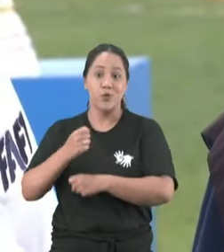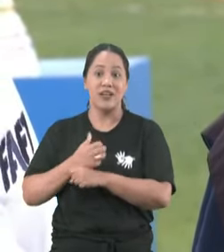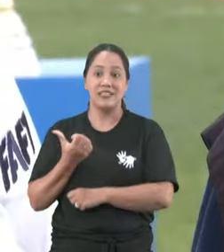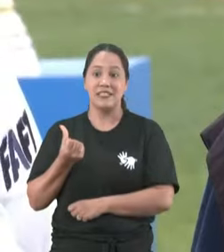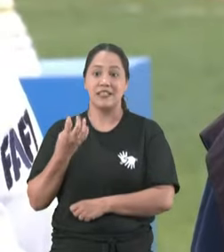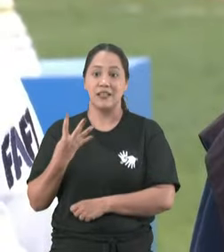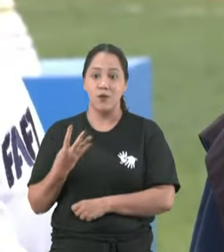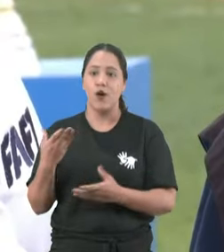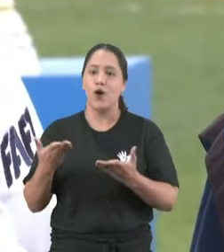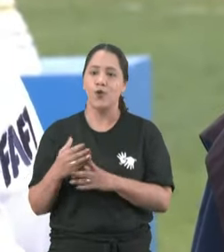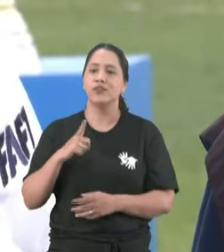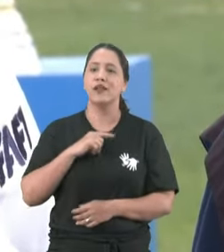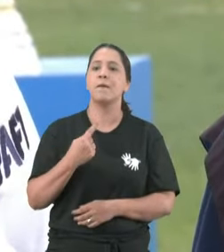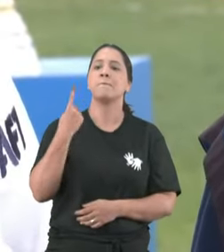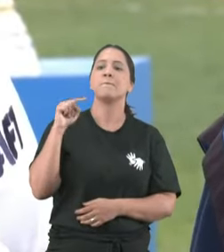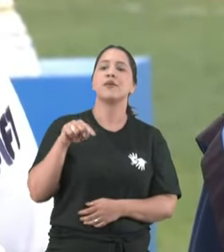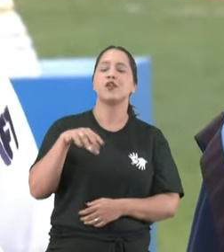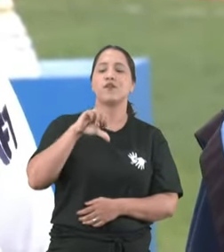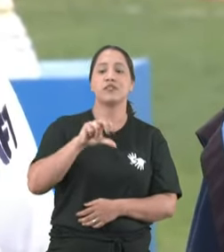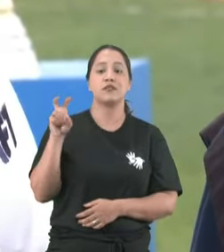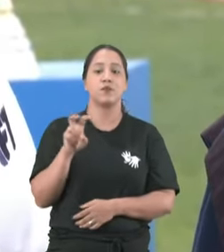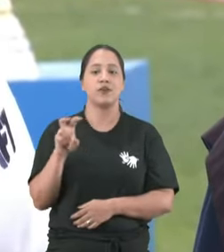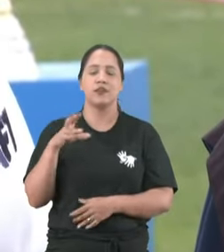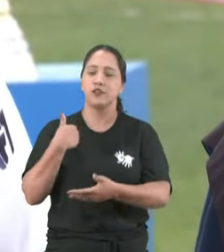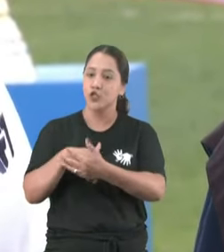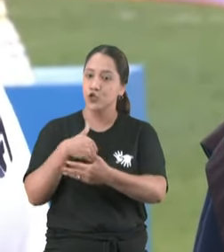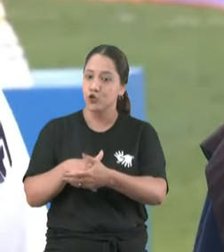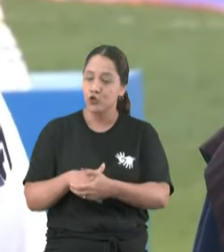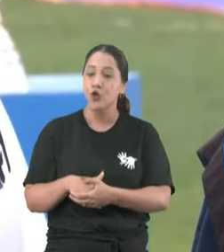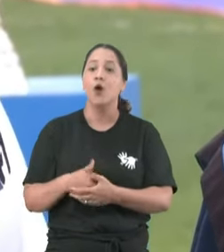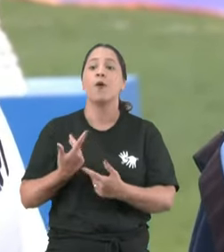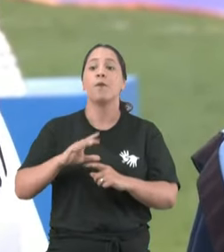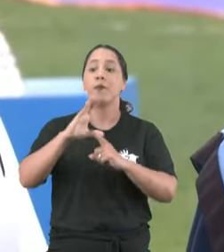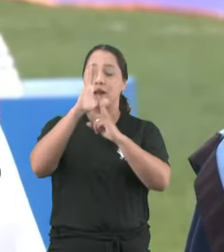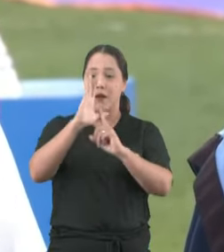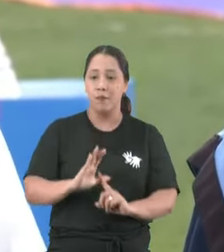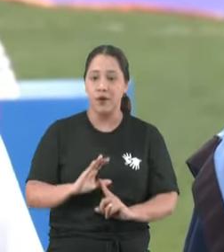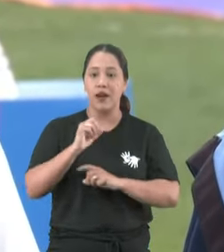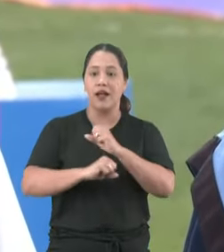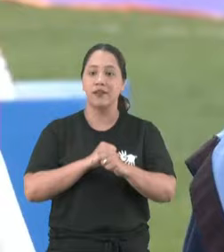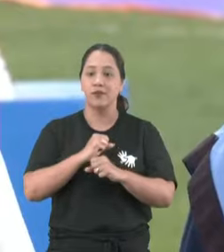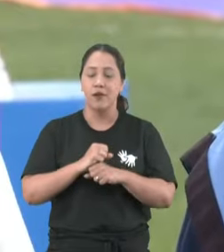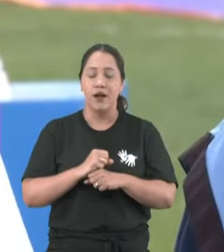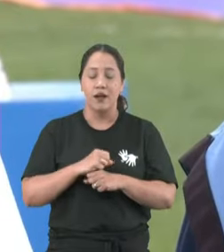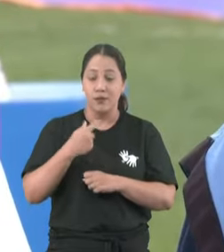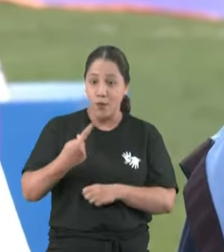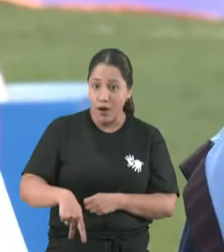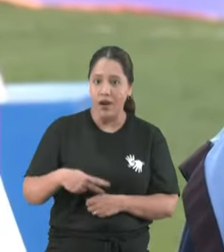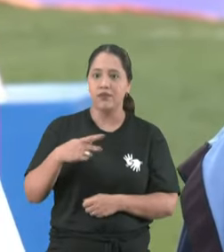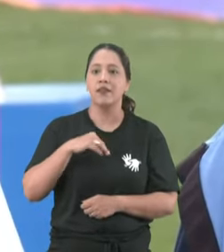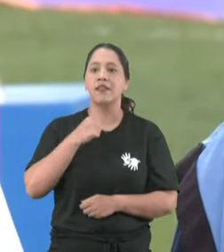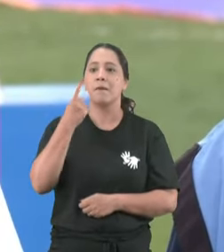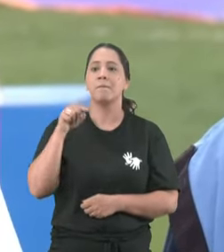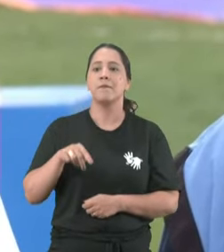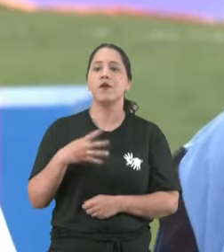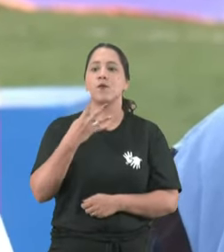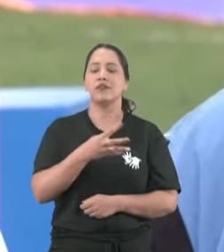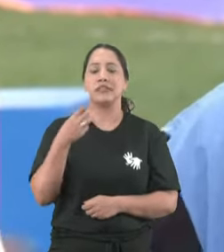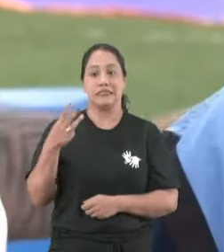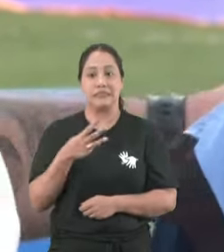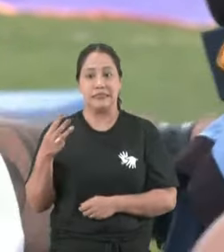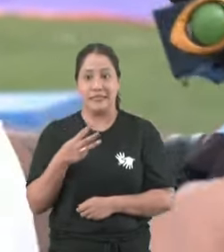ASA completa 1.955 jogos. E pelo Campeonato Alagoano, de 64 até agora,